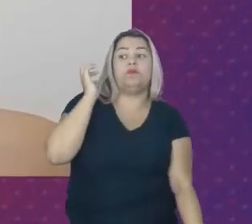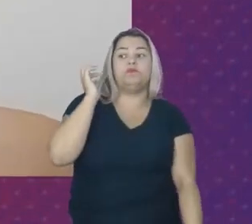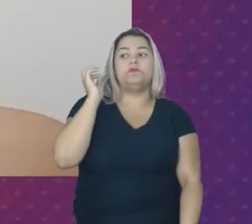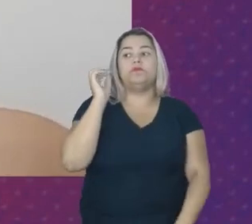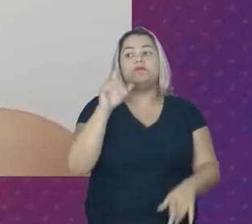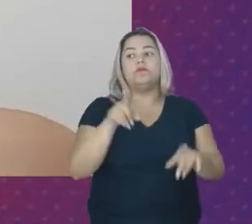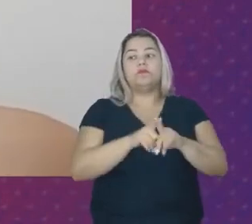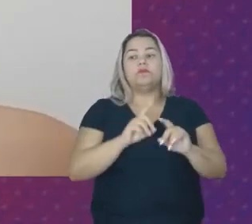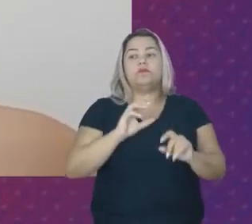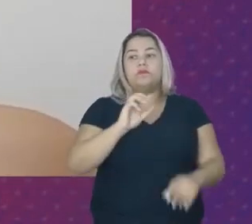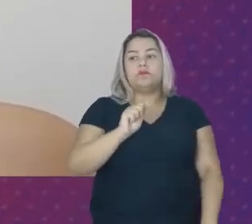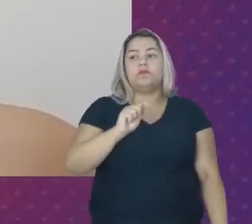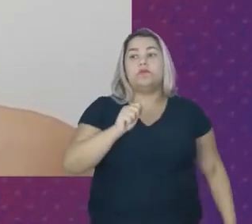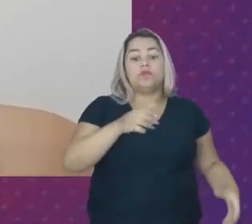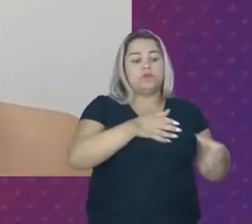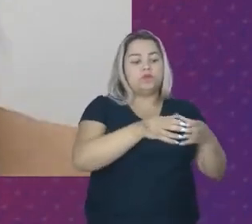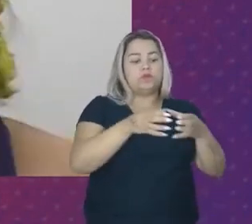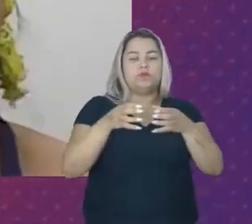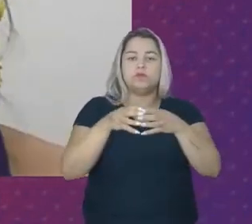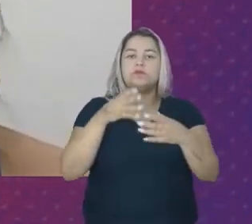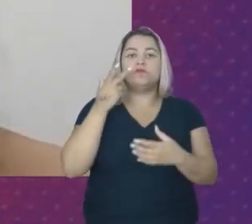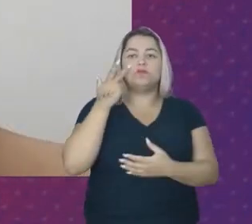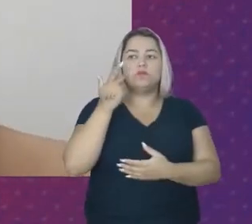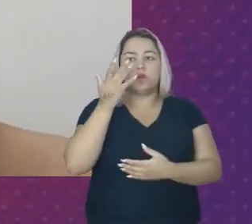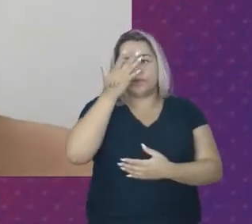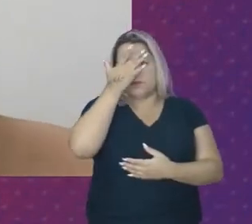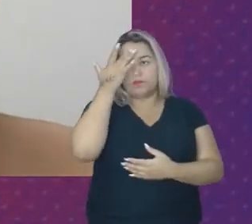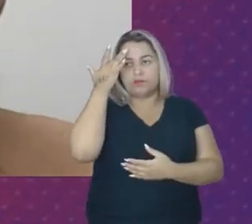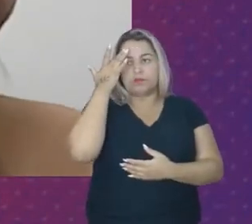nesse arquétipo da pessoa comum, né?